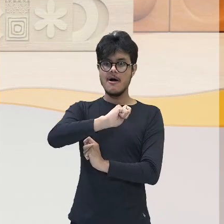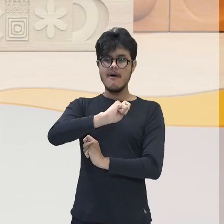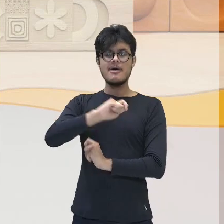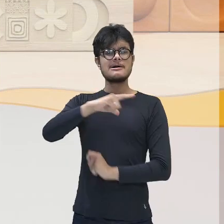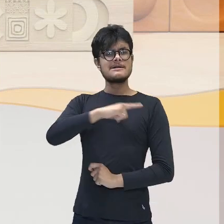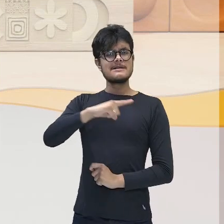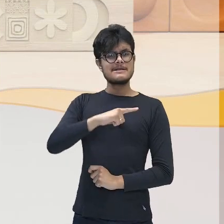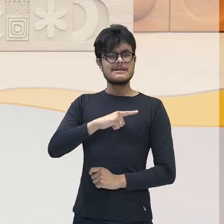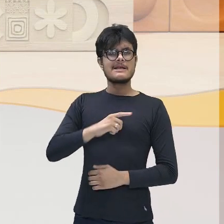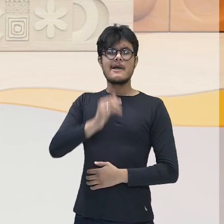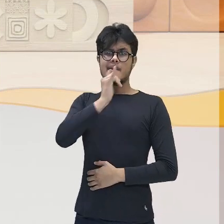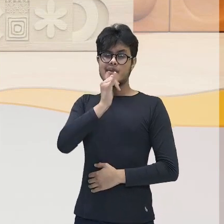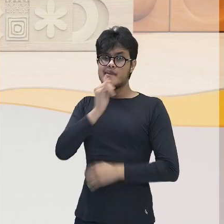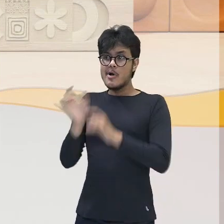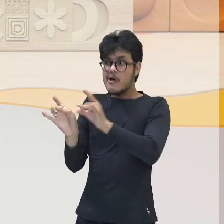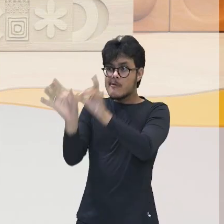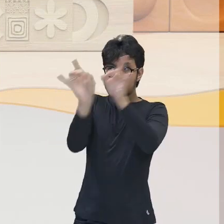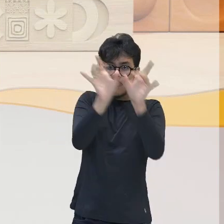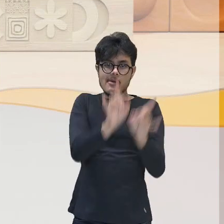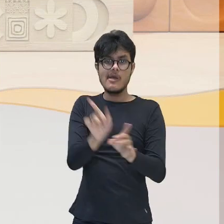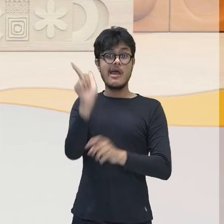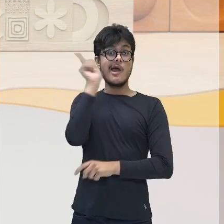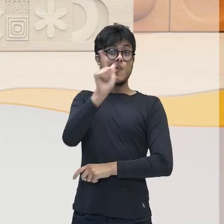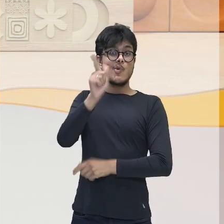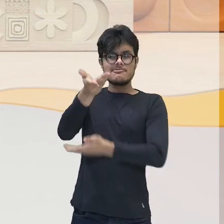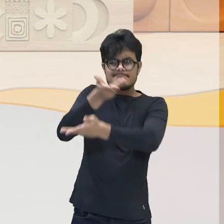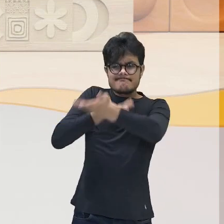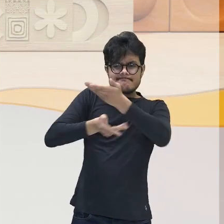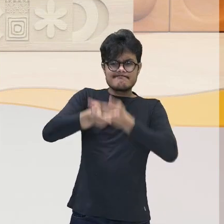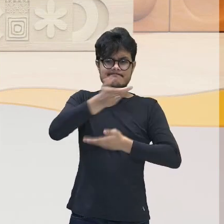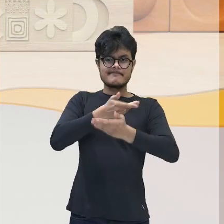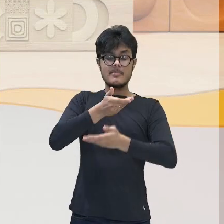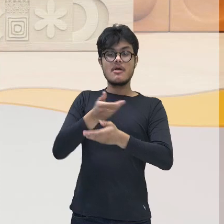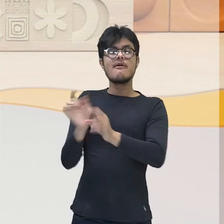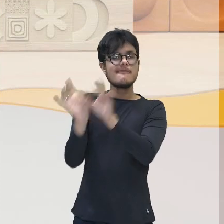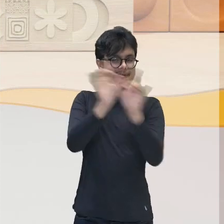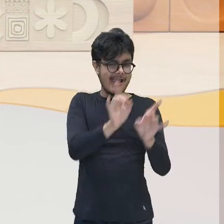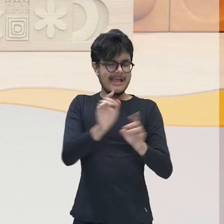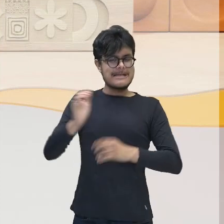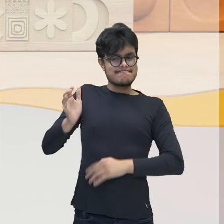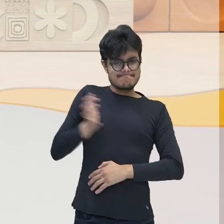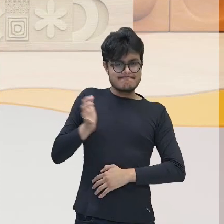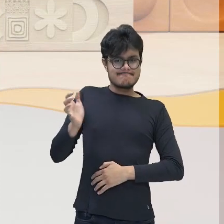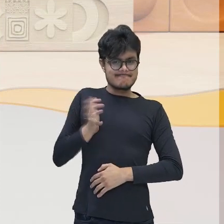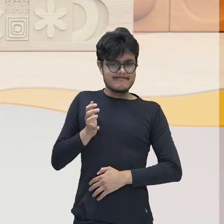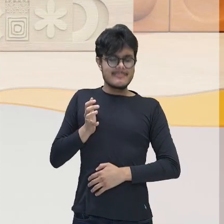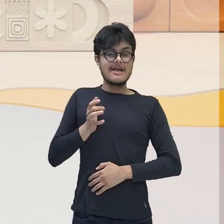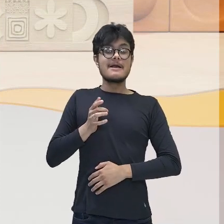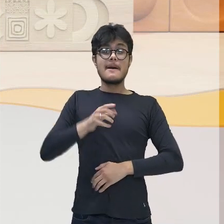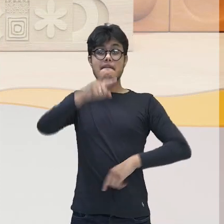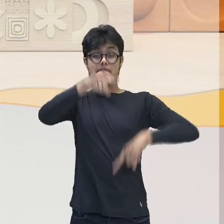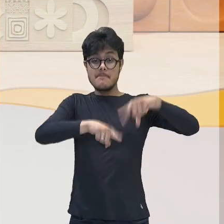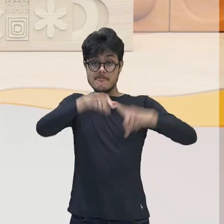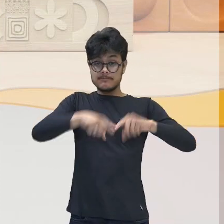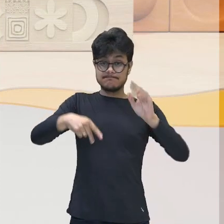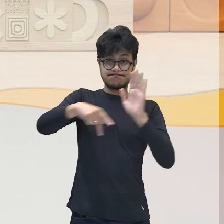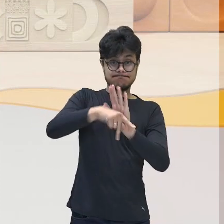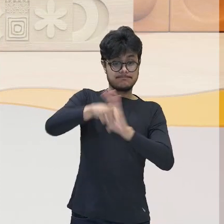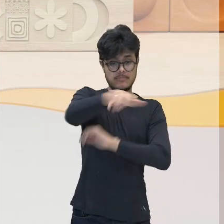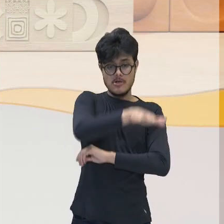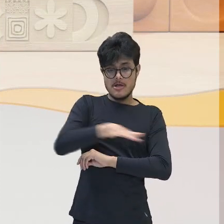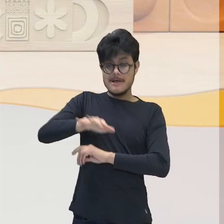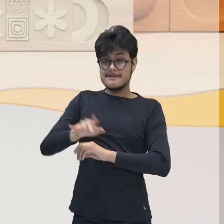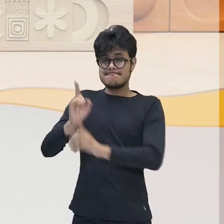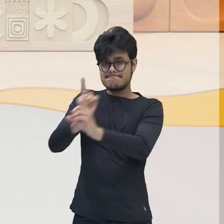por questões mercantilistas, de comercializar os recursos naturais aqui encontrados no